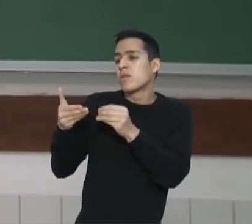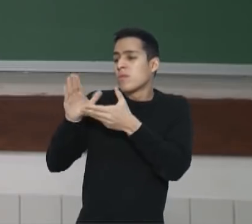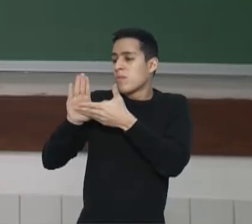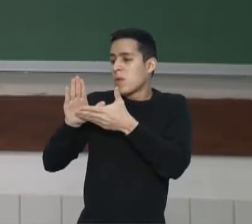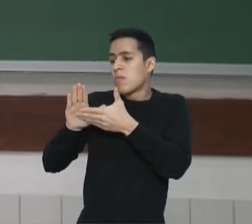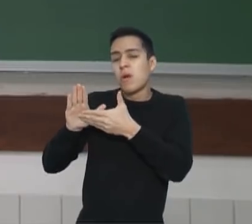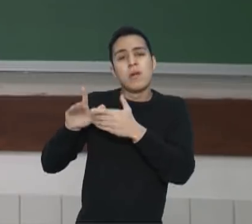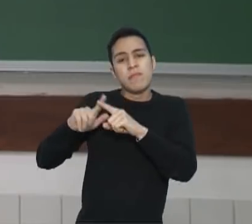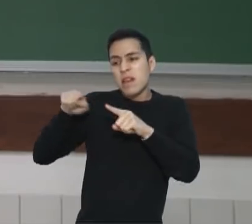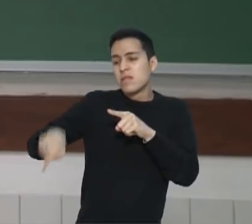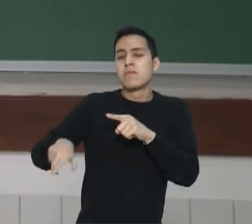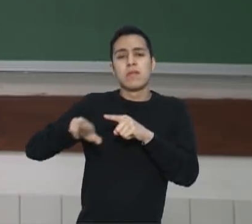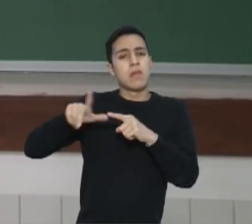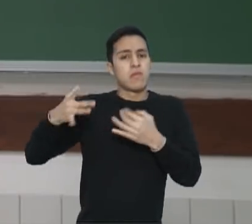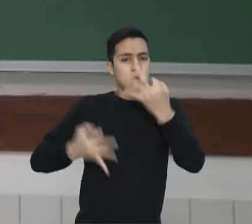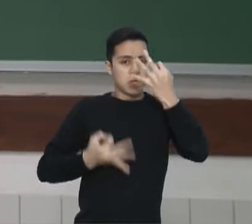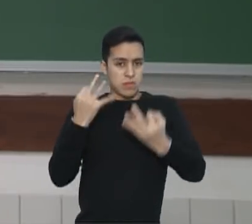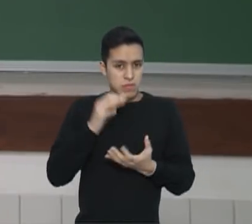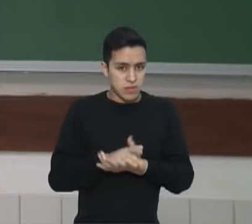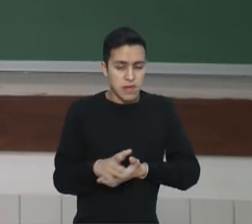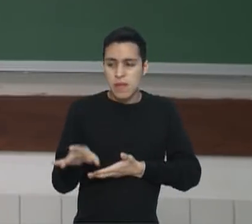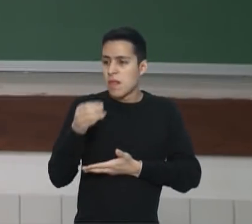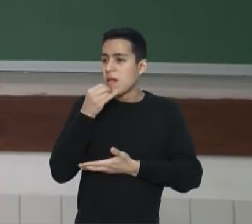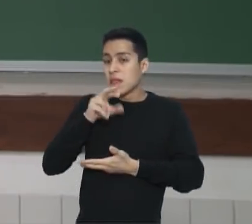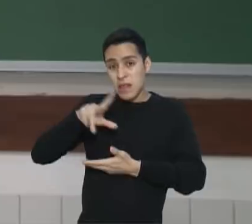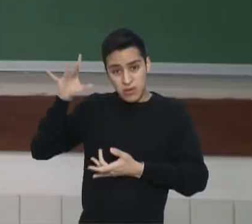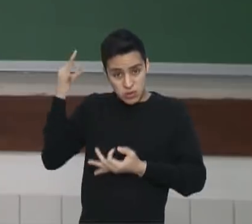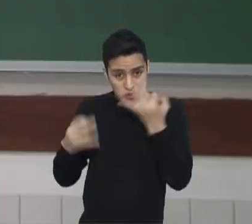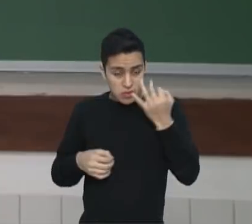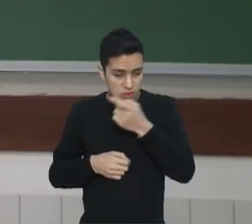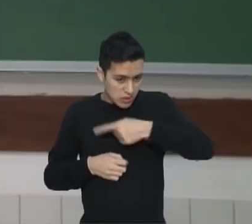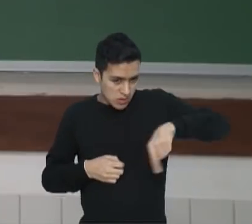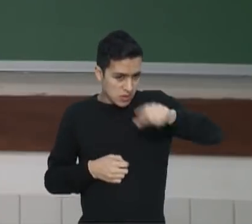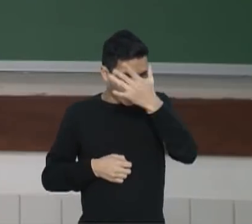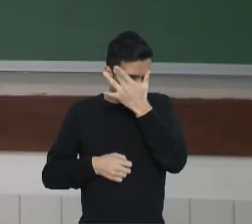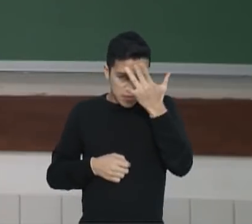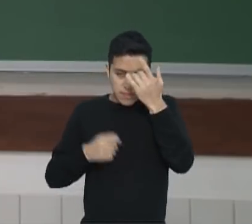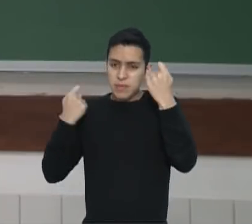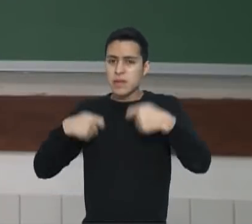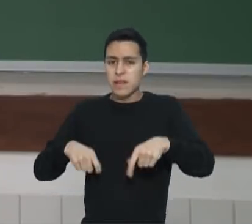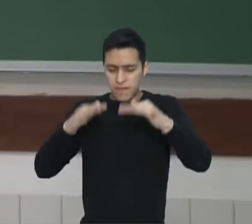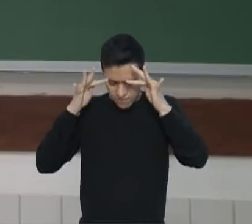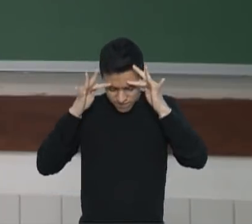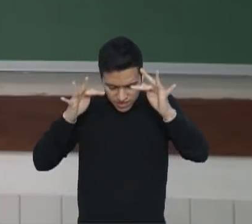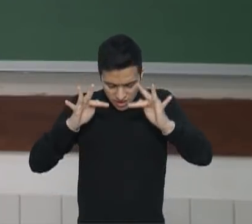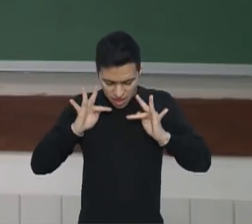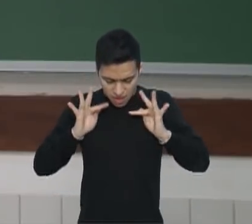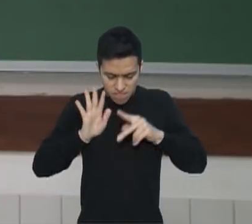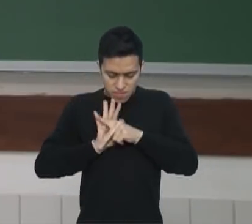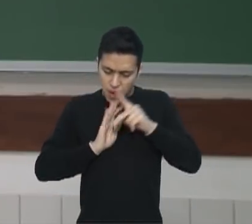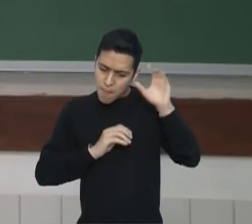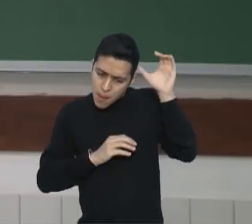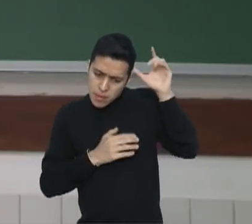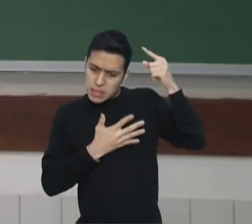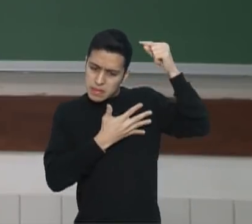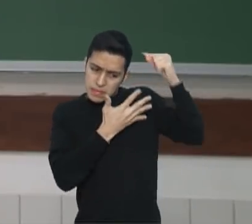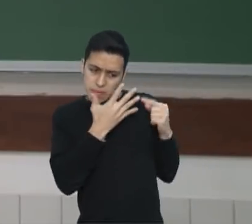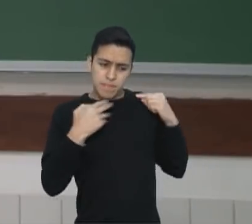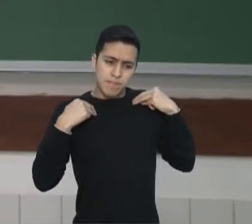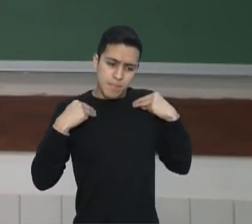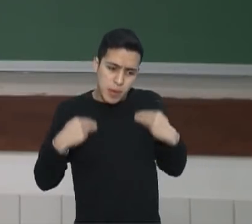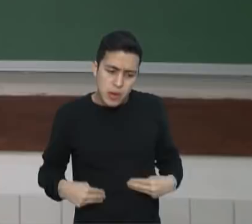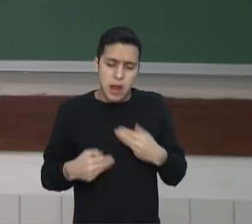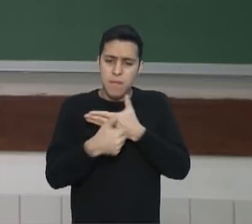como injusto. Numa situação de injustiça, o cidadão deve ser fiel à sua consciência, a seus princípios